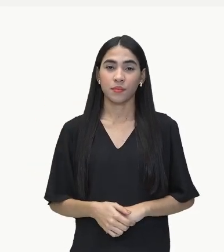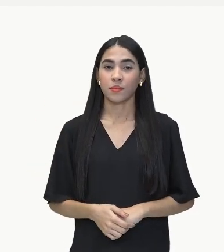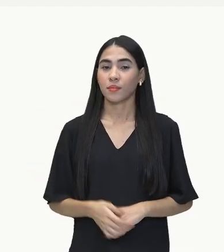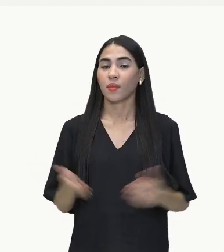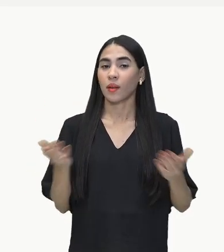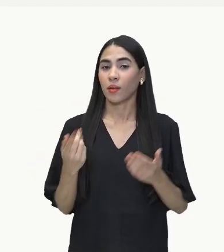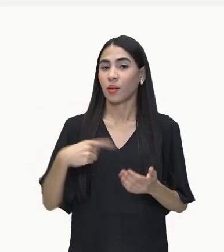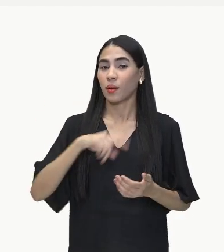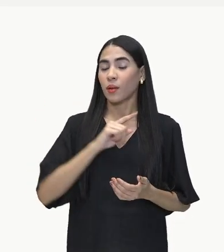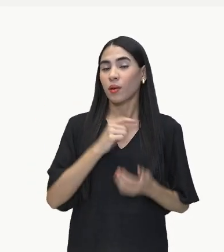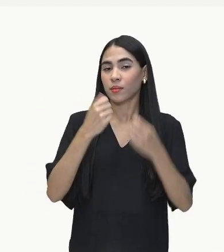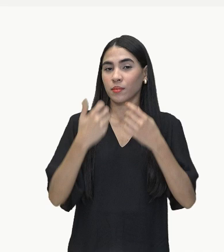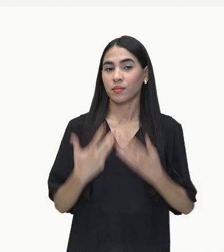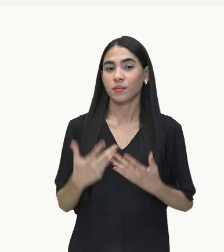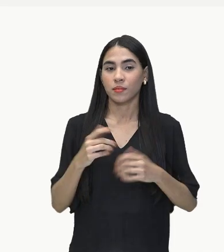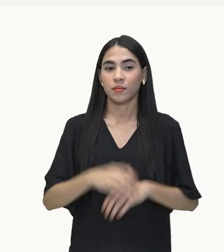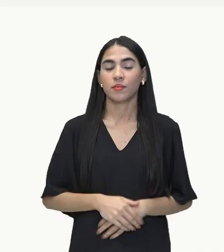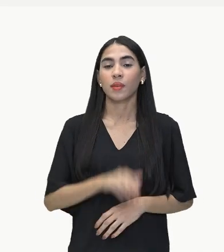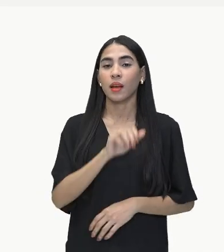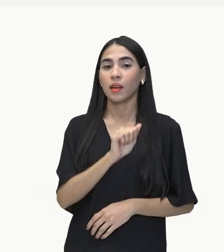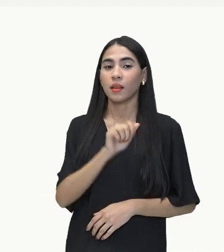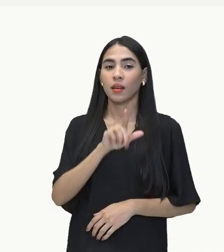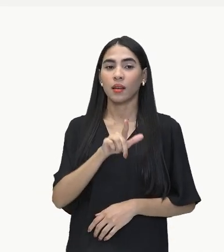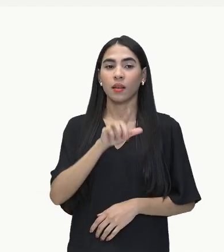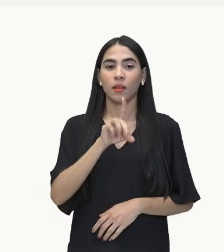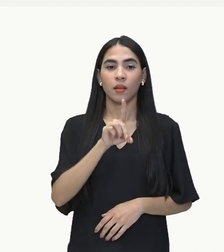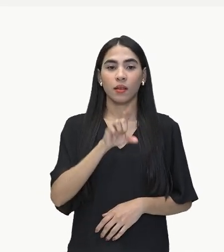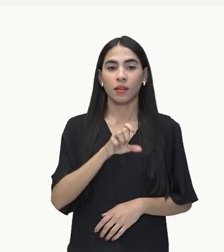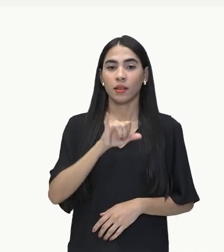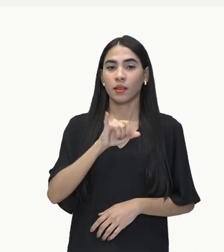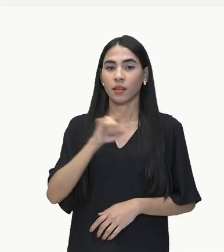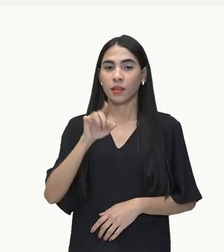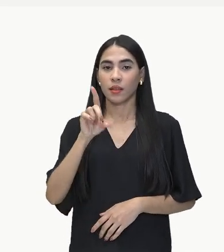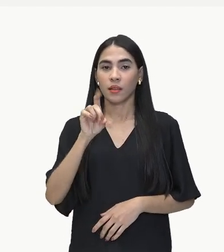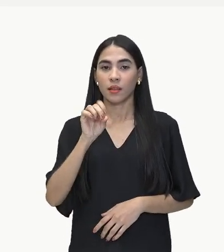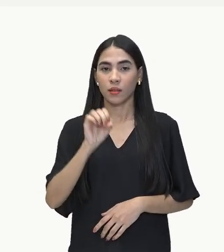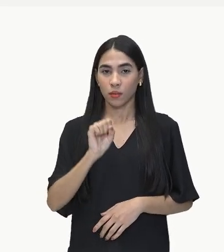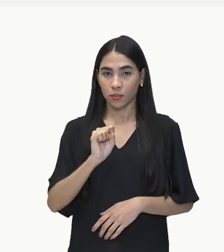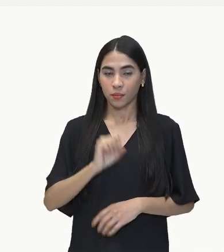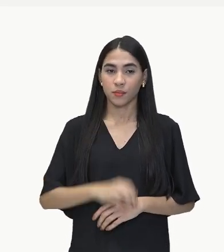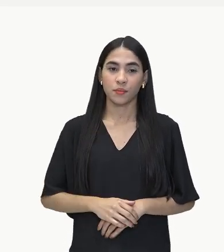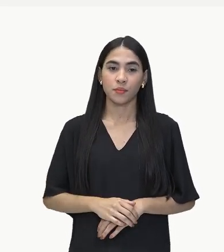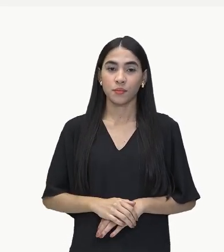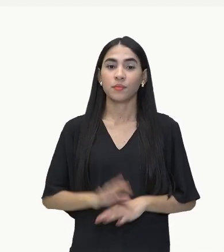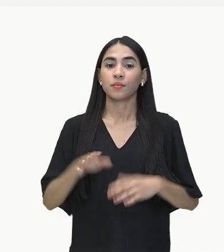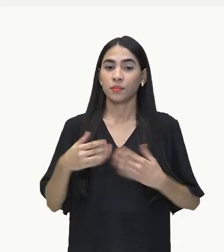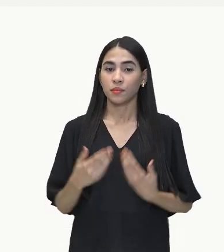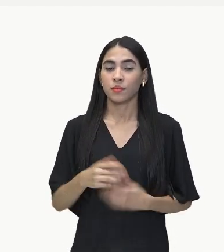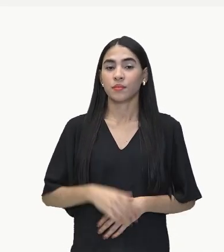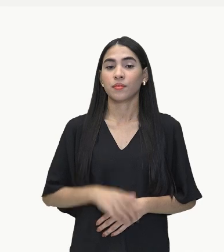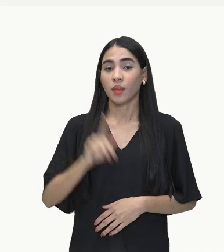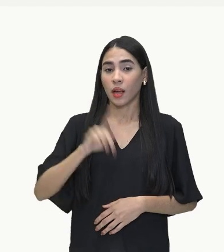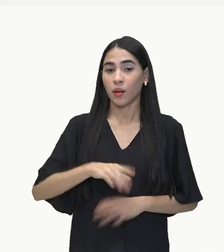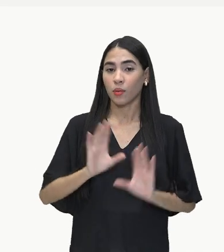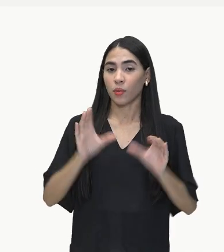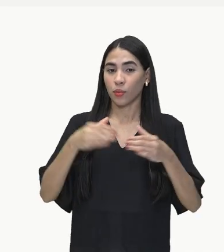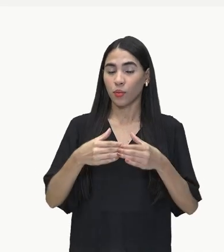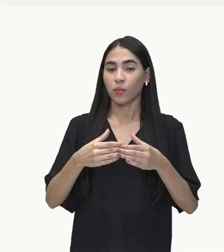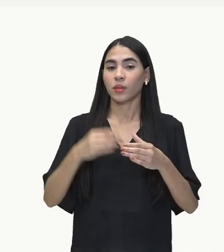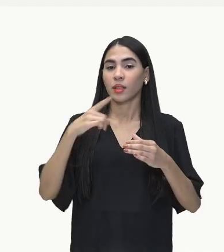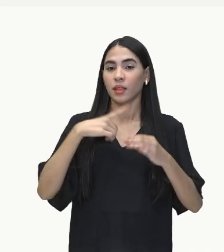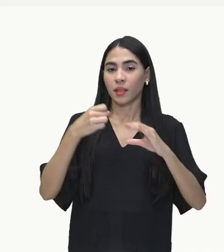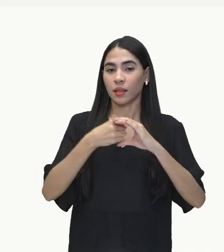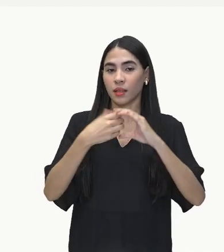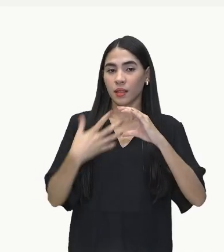Agora, nós vamos falar sobre os aldeídos. Os aldeídos são